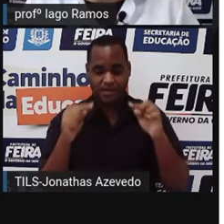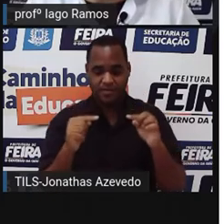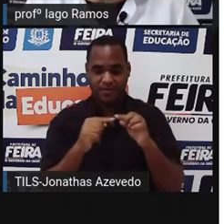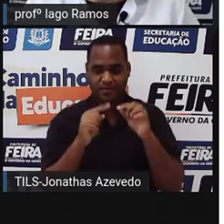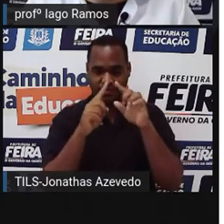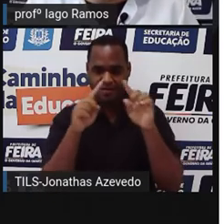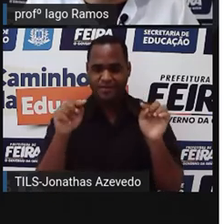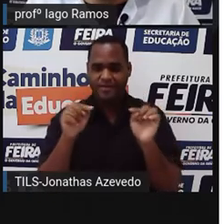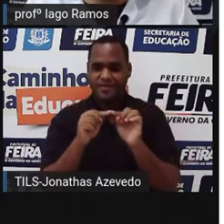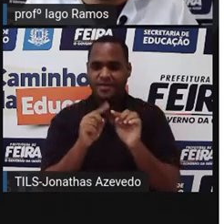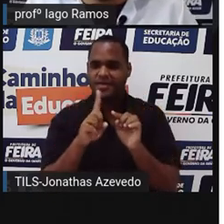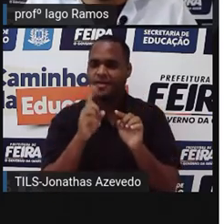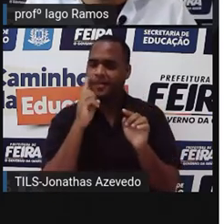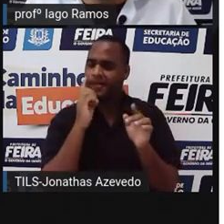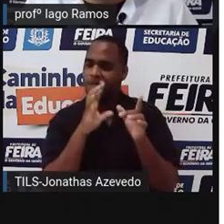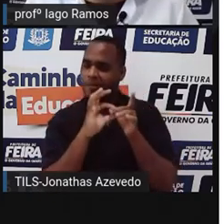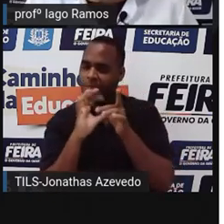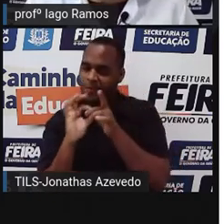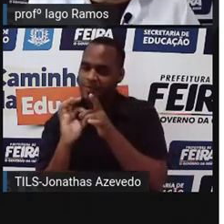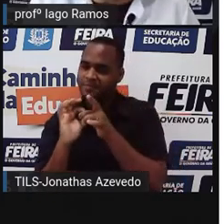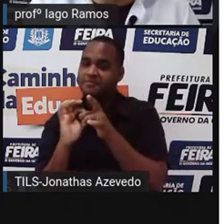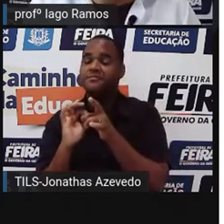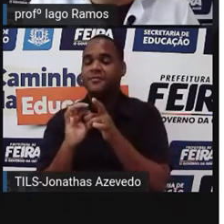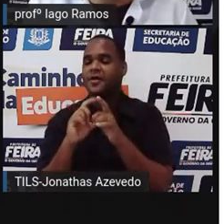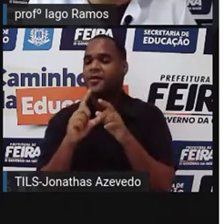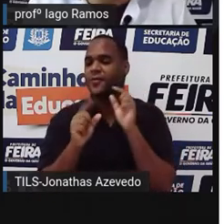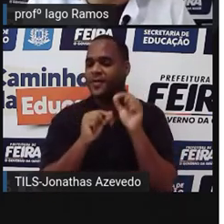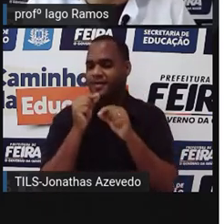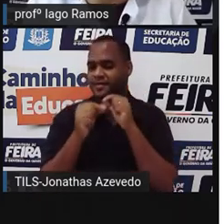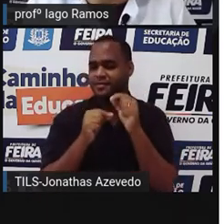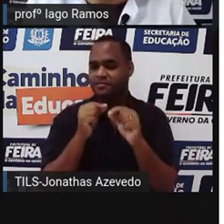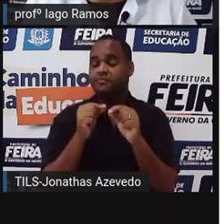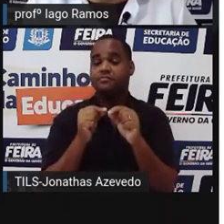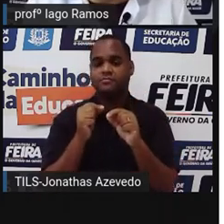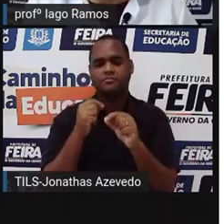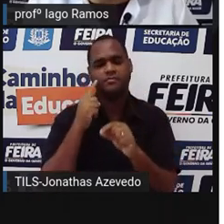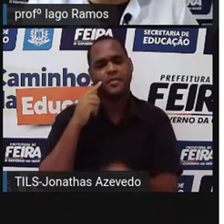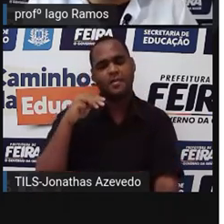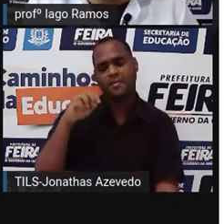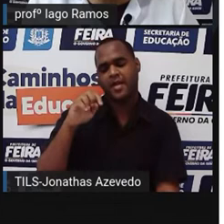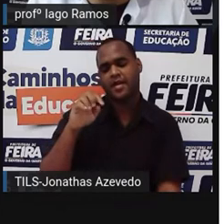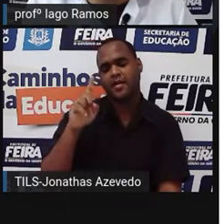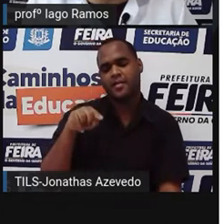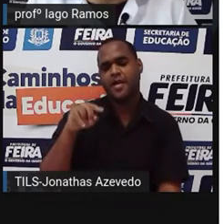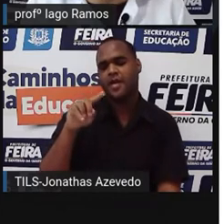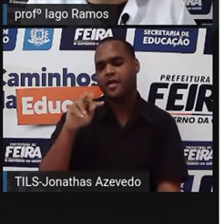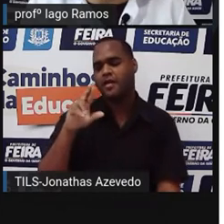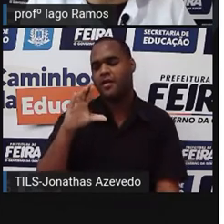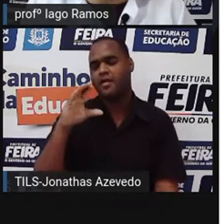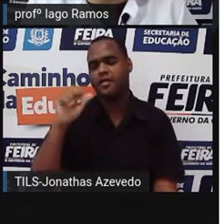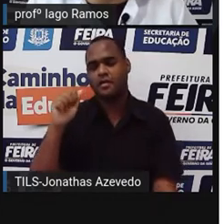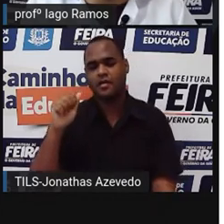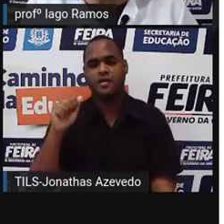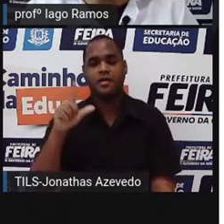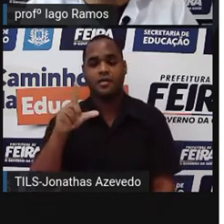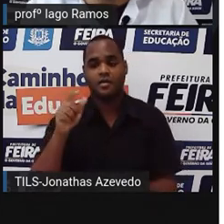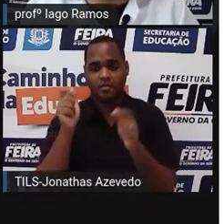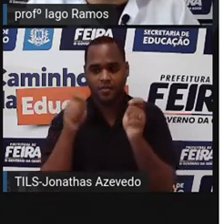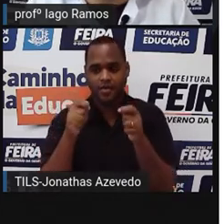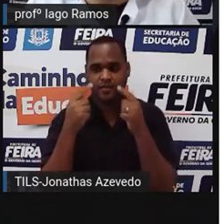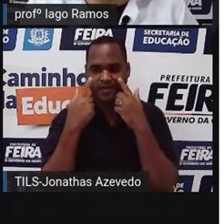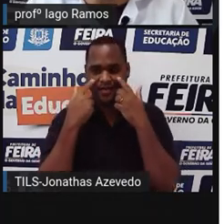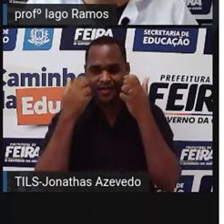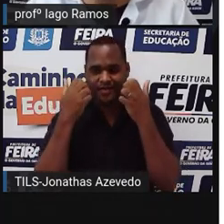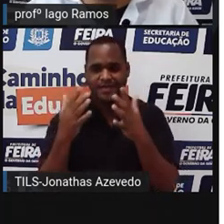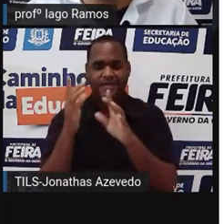tem relações métricas. O que são as relações métricas? São relações que a gente pode ver, né, que a